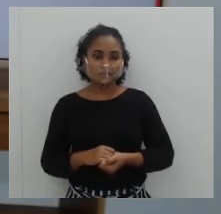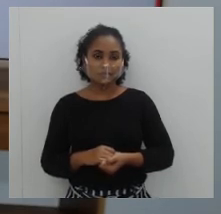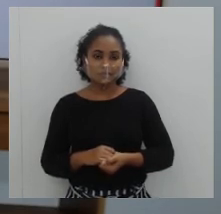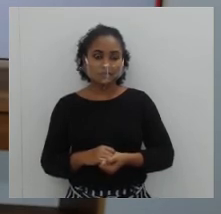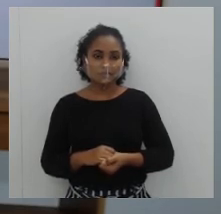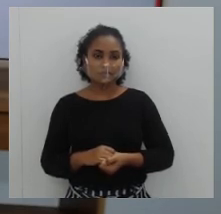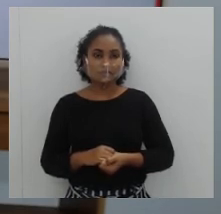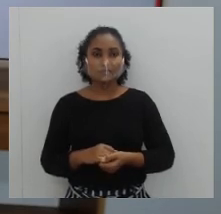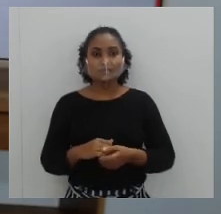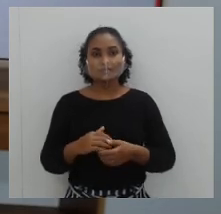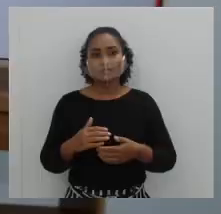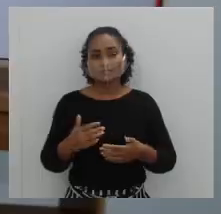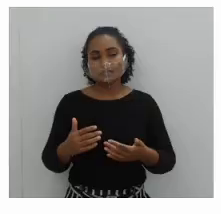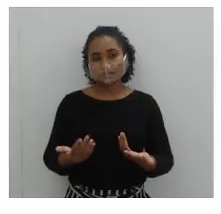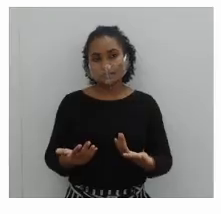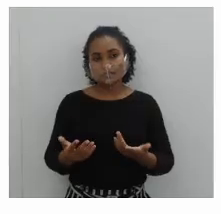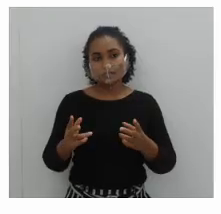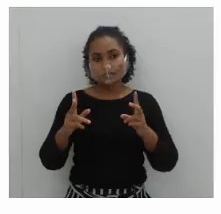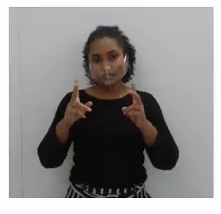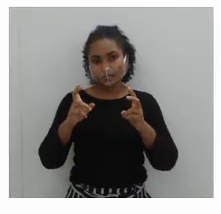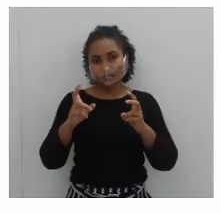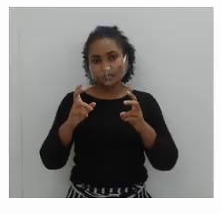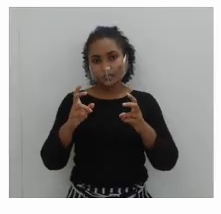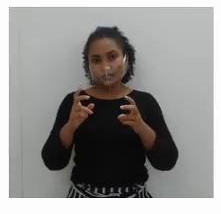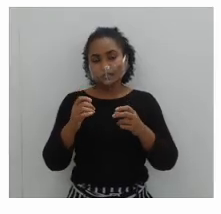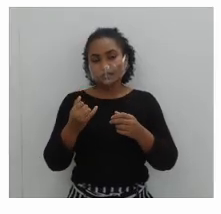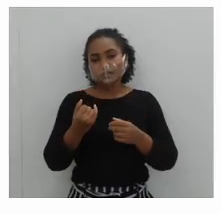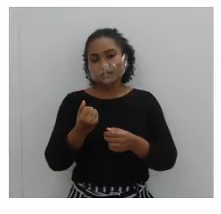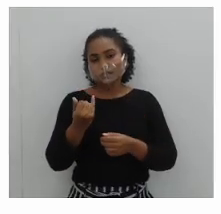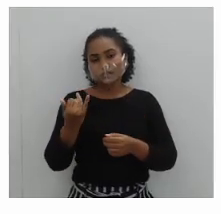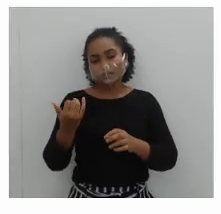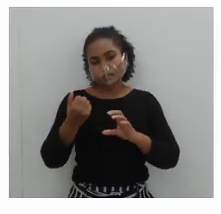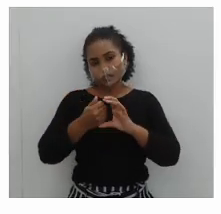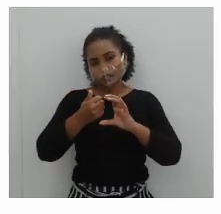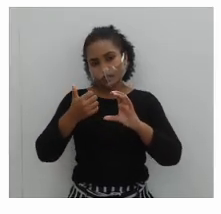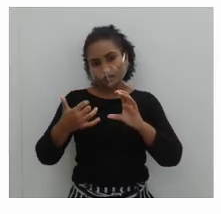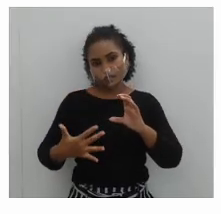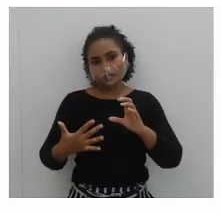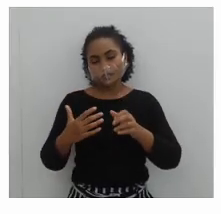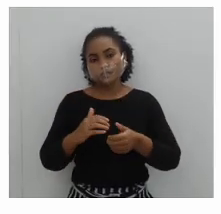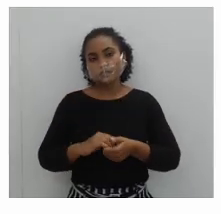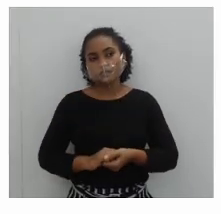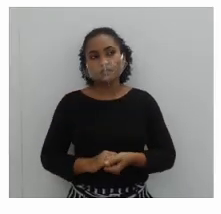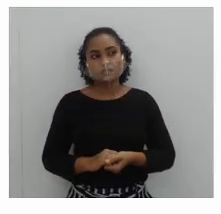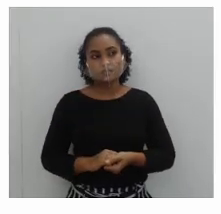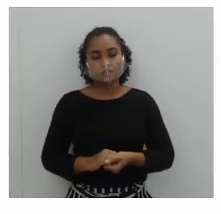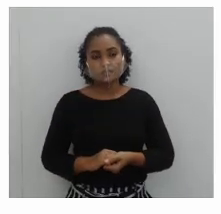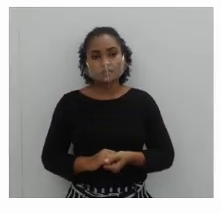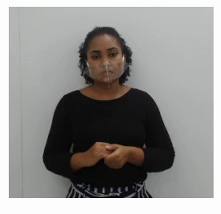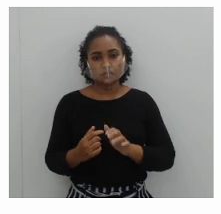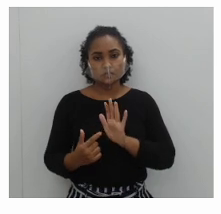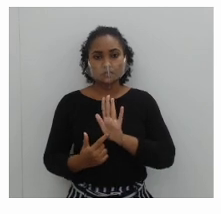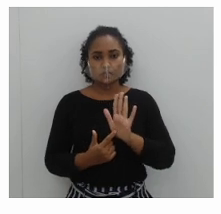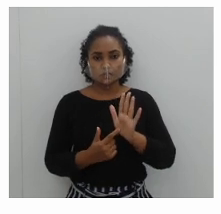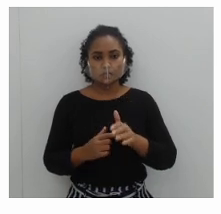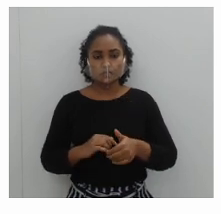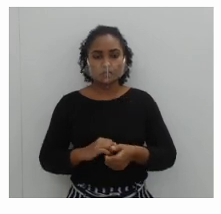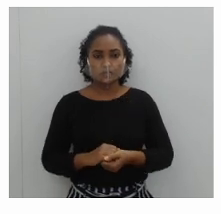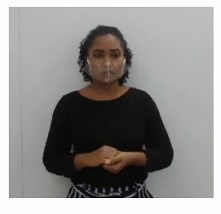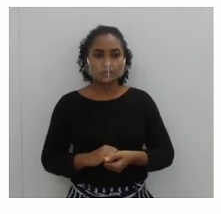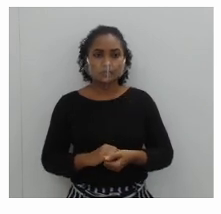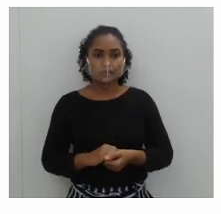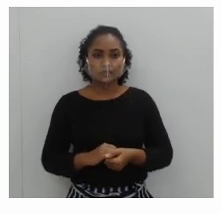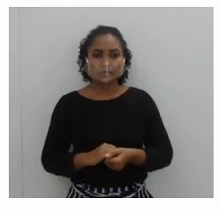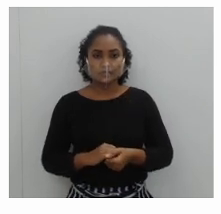Os poliedros convexos são formados pelos seguintes elementos, como eu destaquei aqui na ilustração física que estava